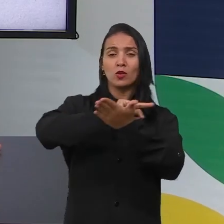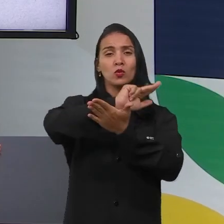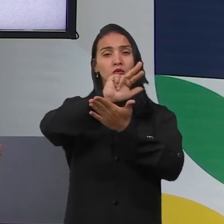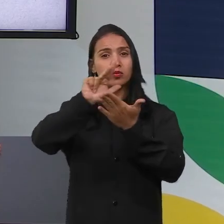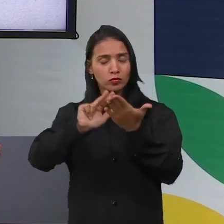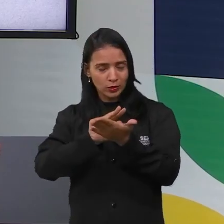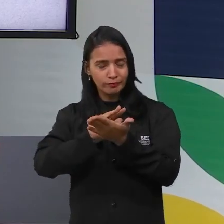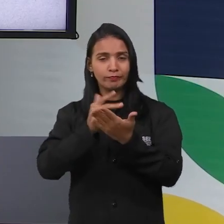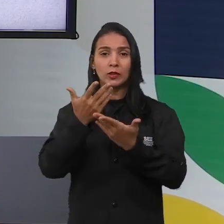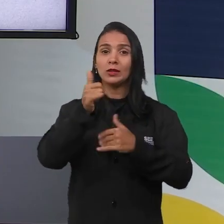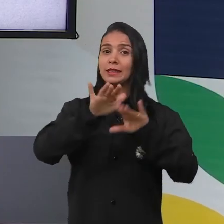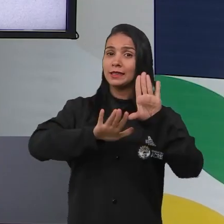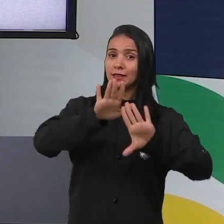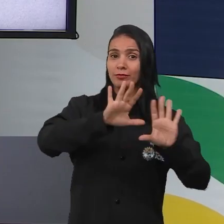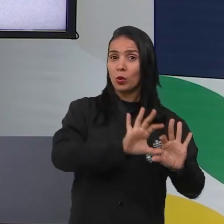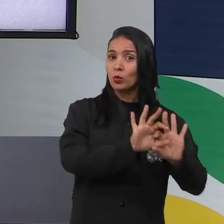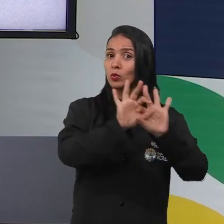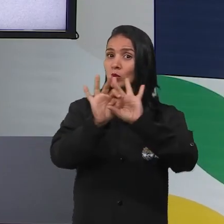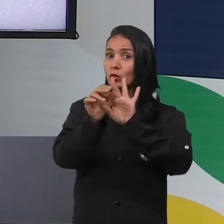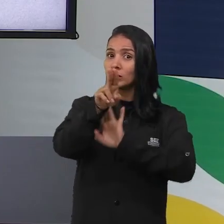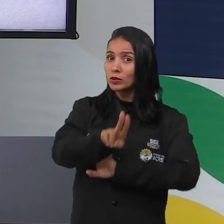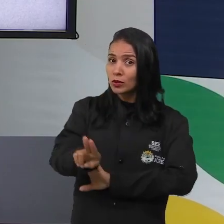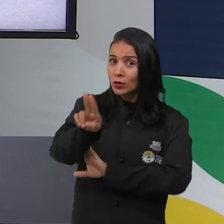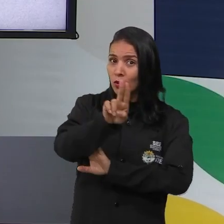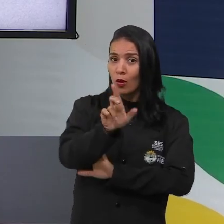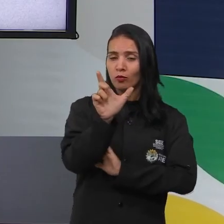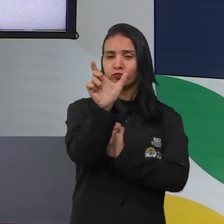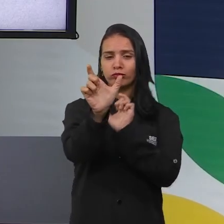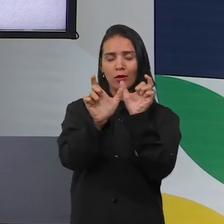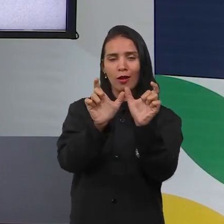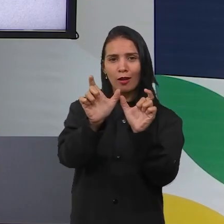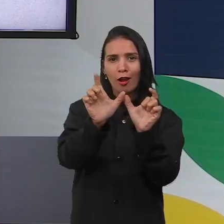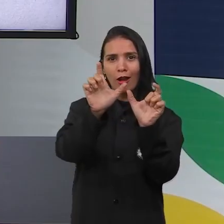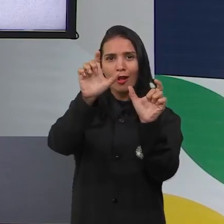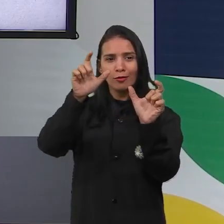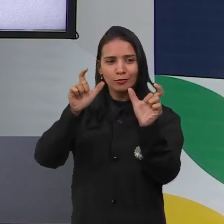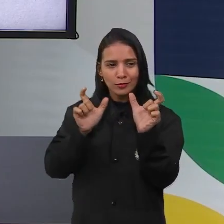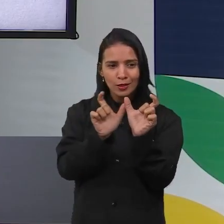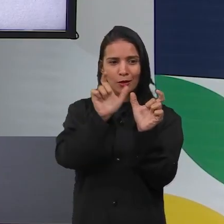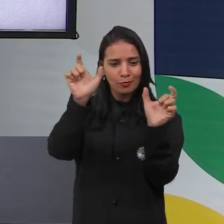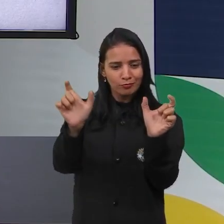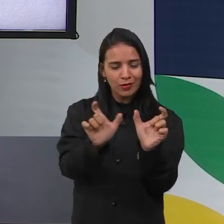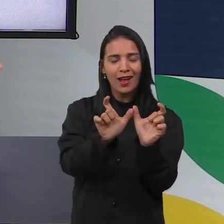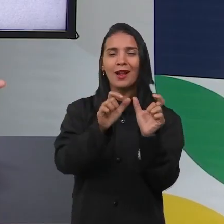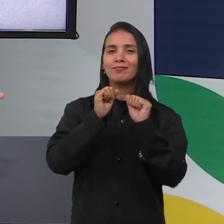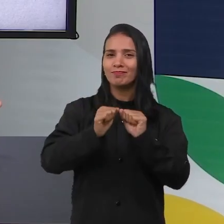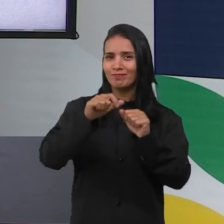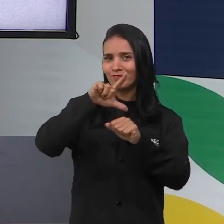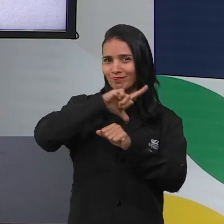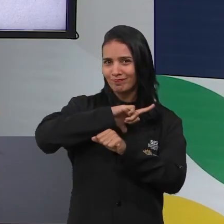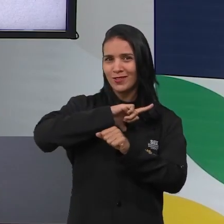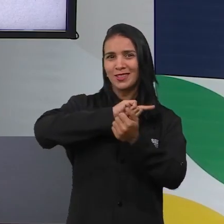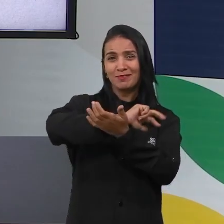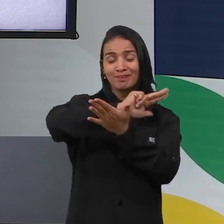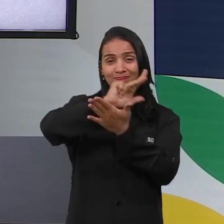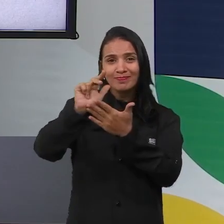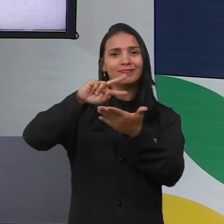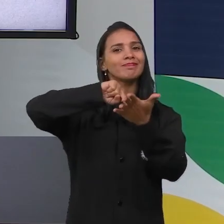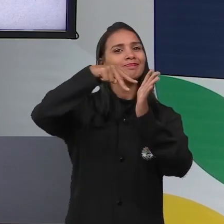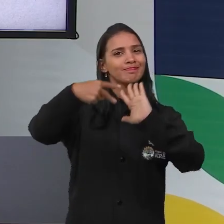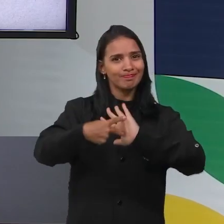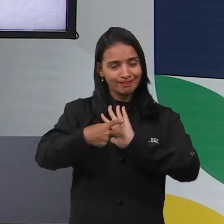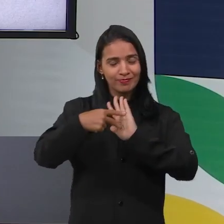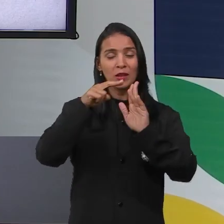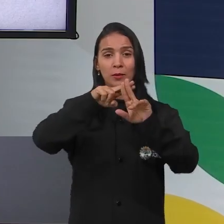então dependendo do contexto em que elas são inseridas, elas podem ter uns múltiplos sentidos.